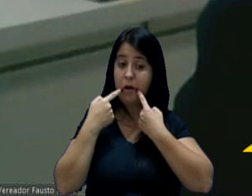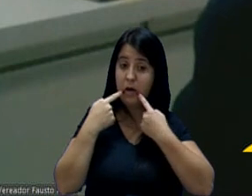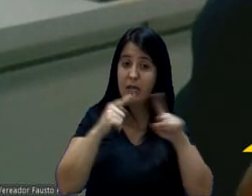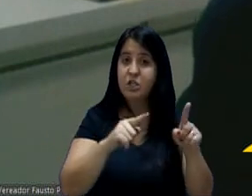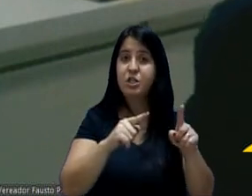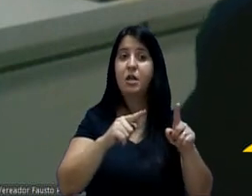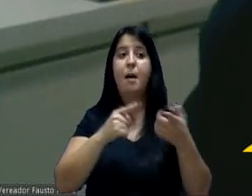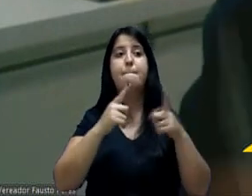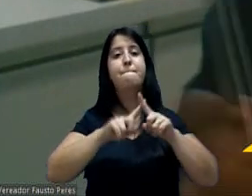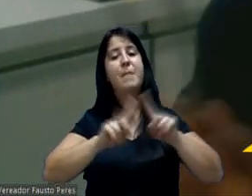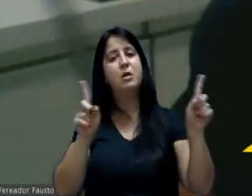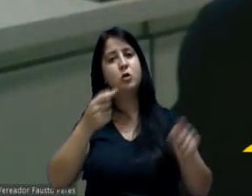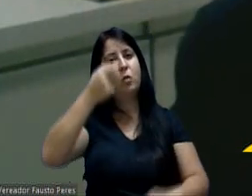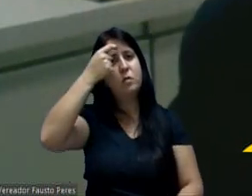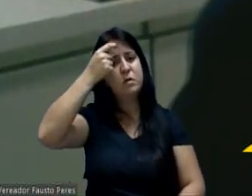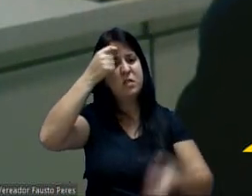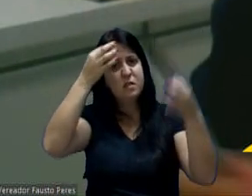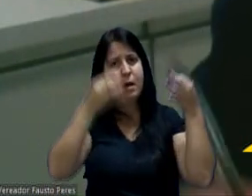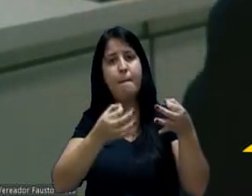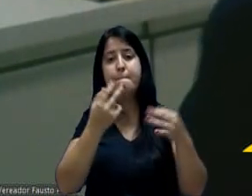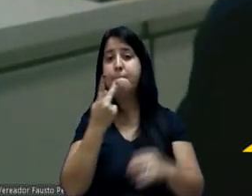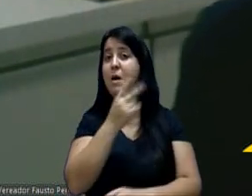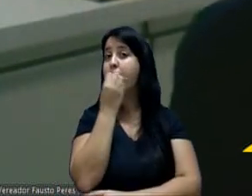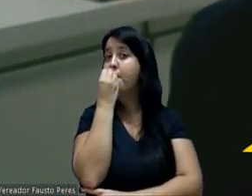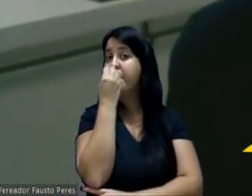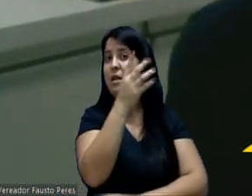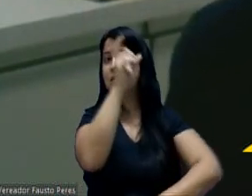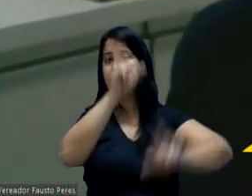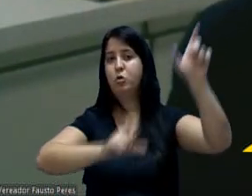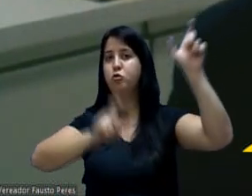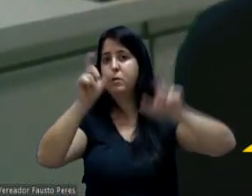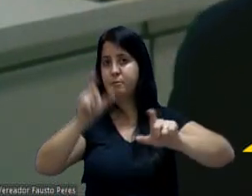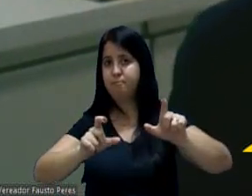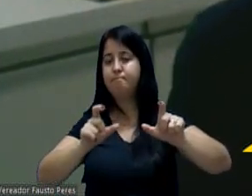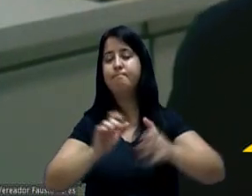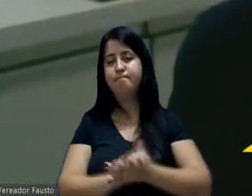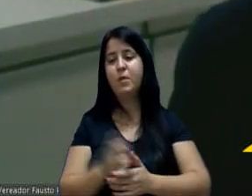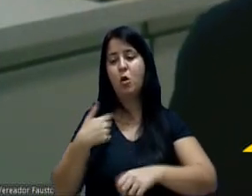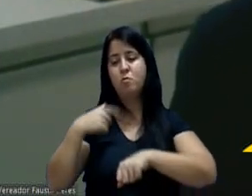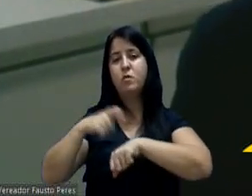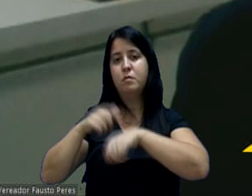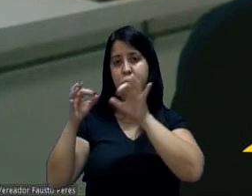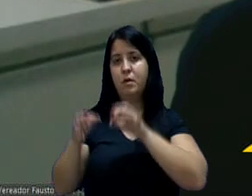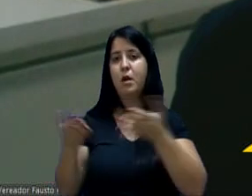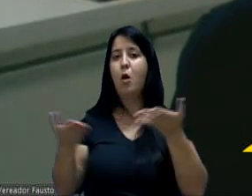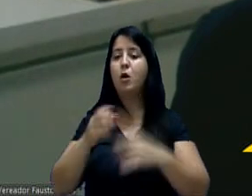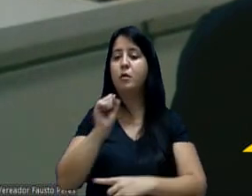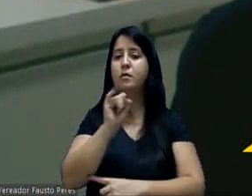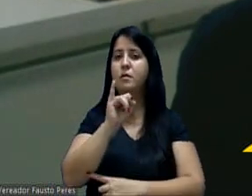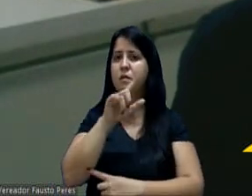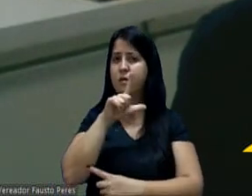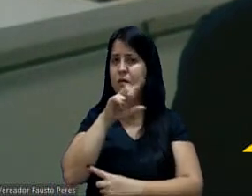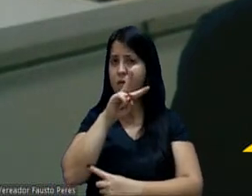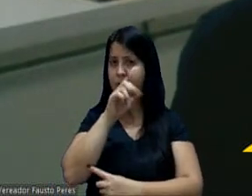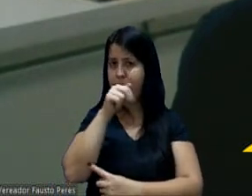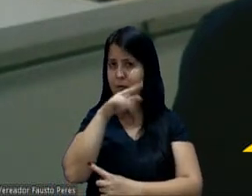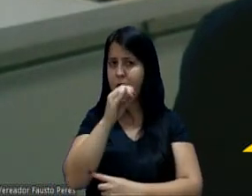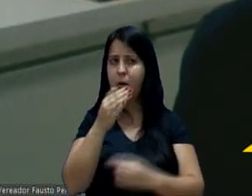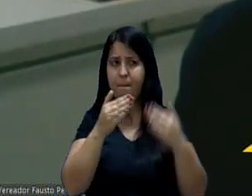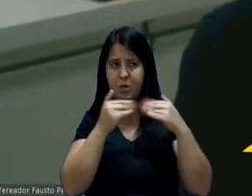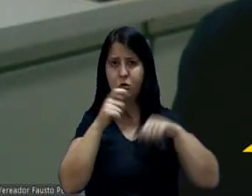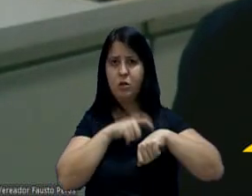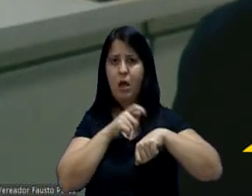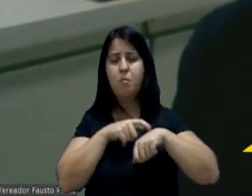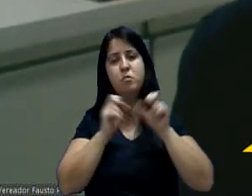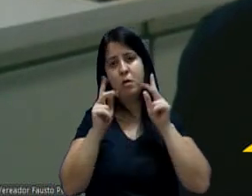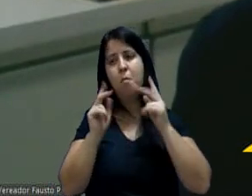construtiva, consciente para o bem da nossa população, tá? Estou no meu tempo aqui, o vereador Silvano Júnior está pedindo uma parte ali, hein? Se o presidente puder